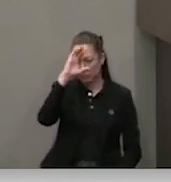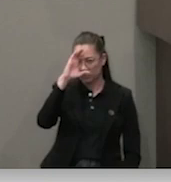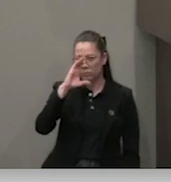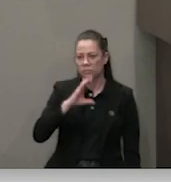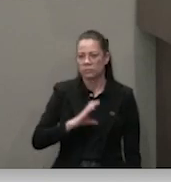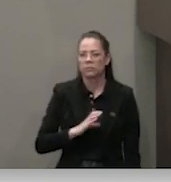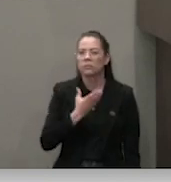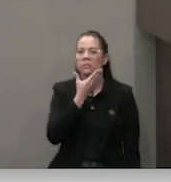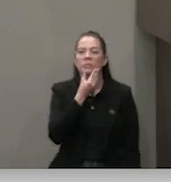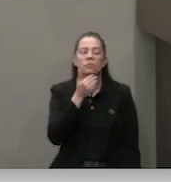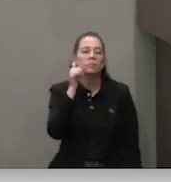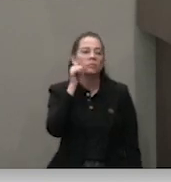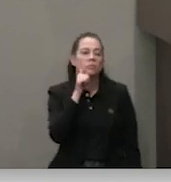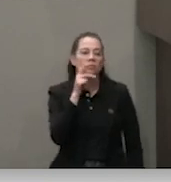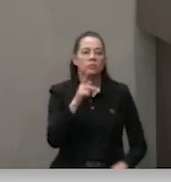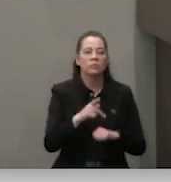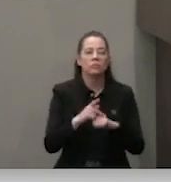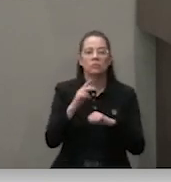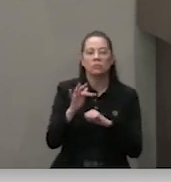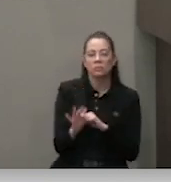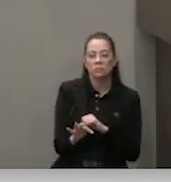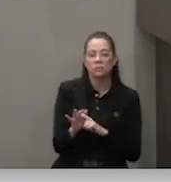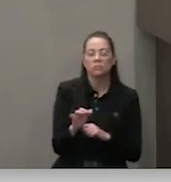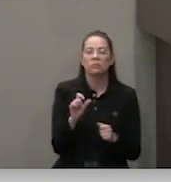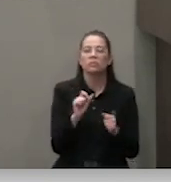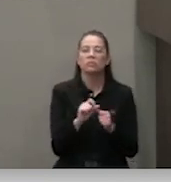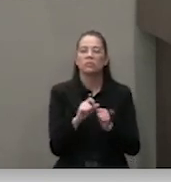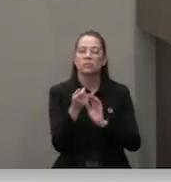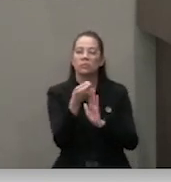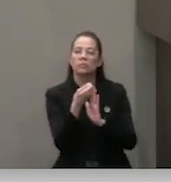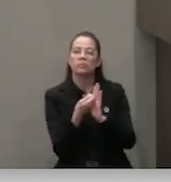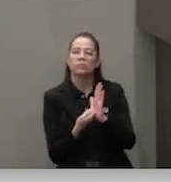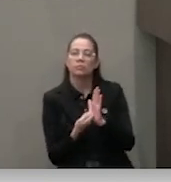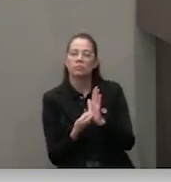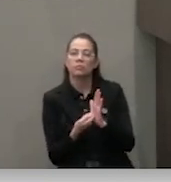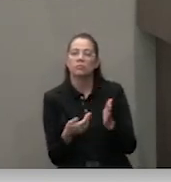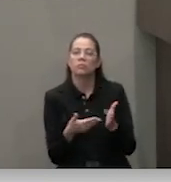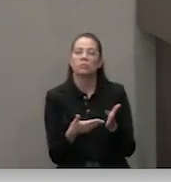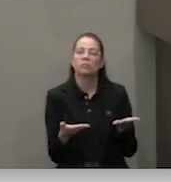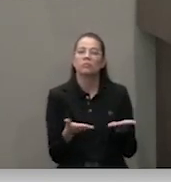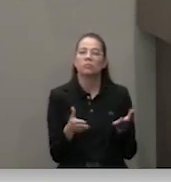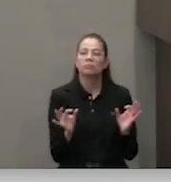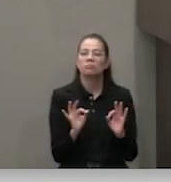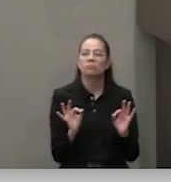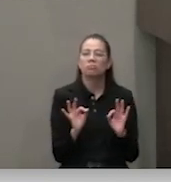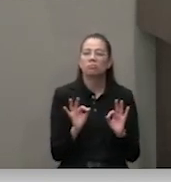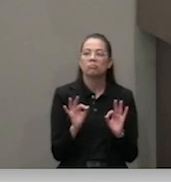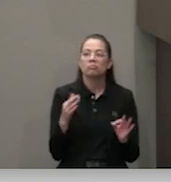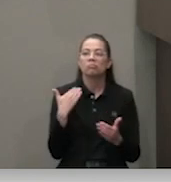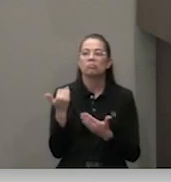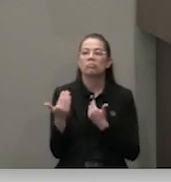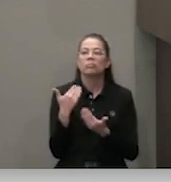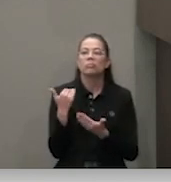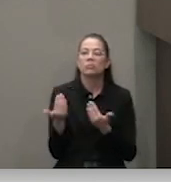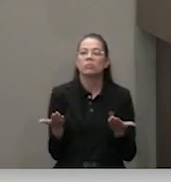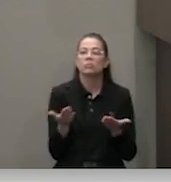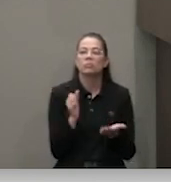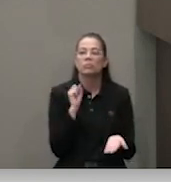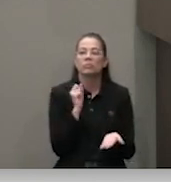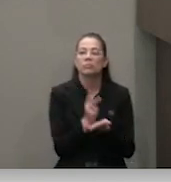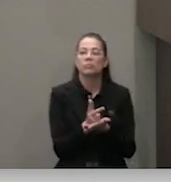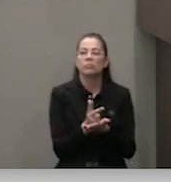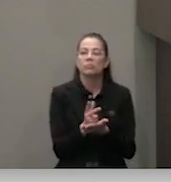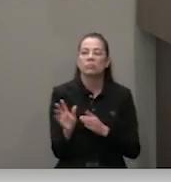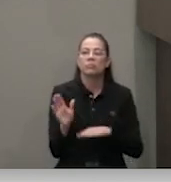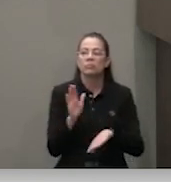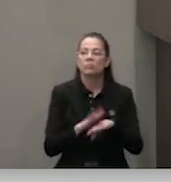e cidadãs de Passo Fundo que fizeram concurso público que estão aguardando a sua vaga e agora vem mais